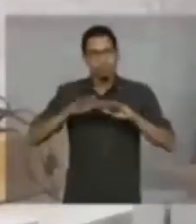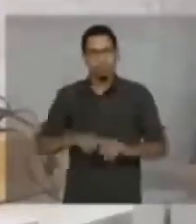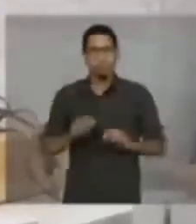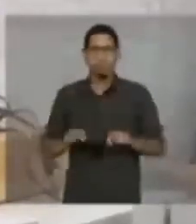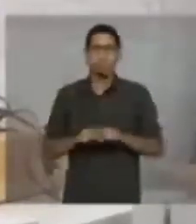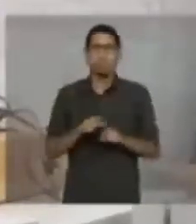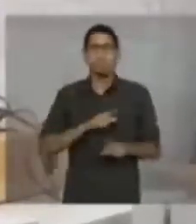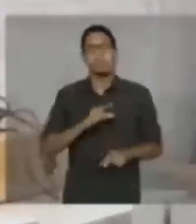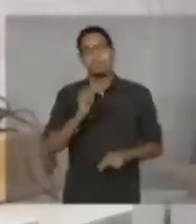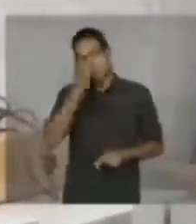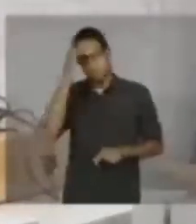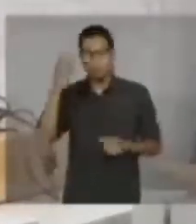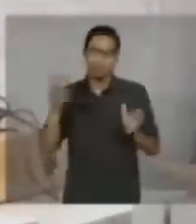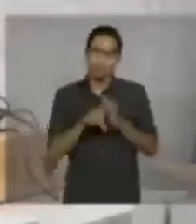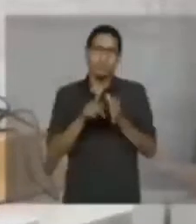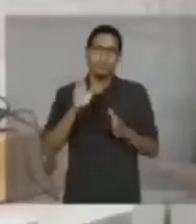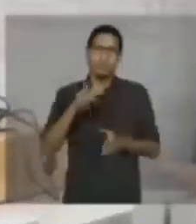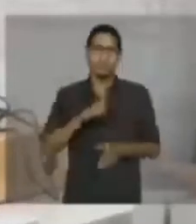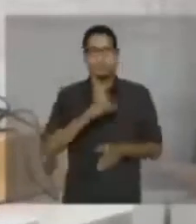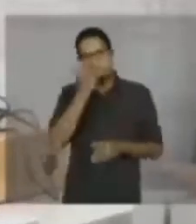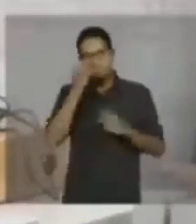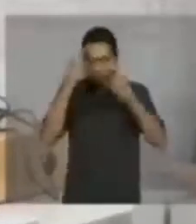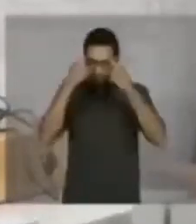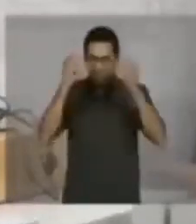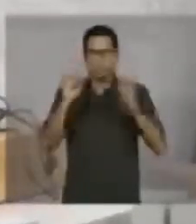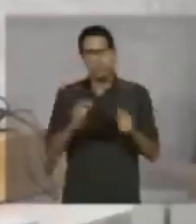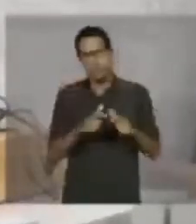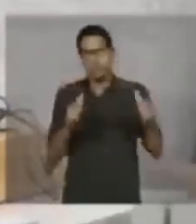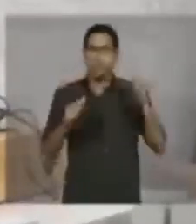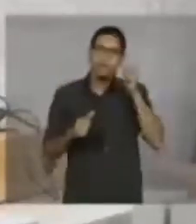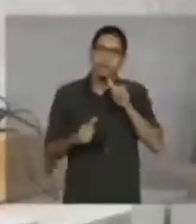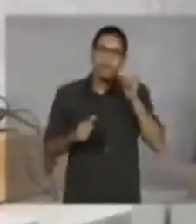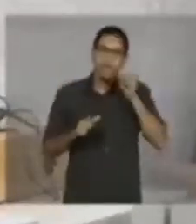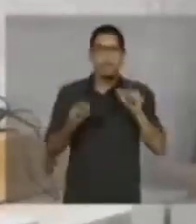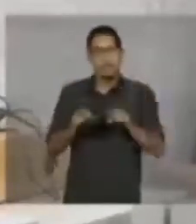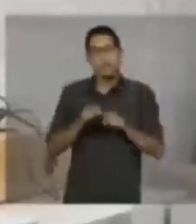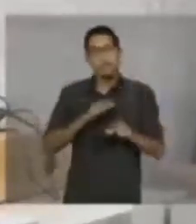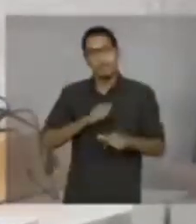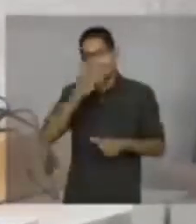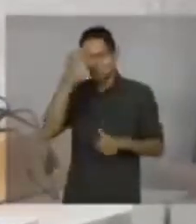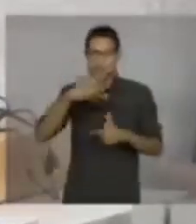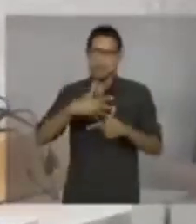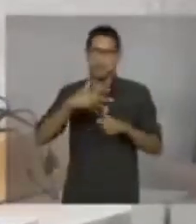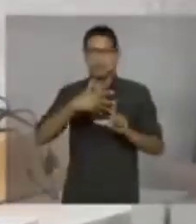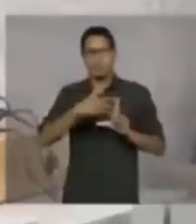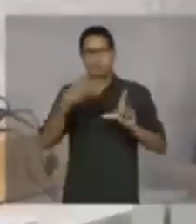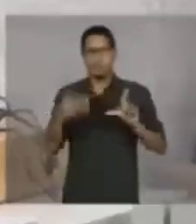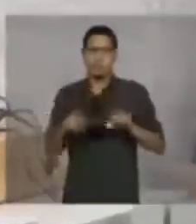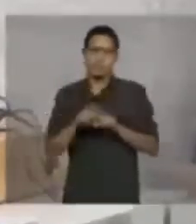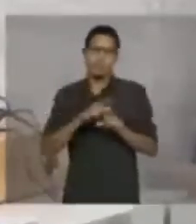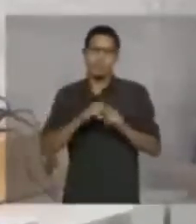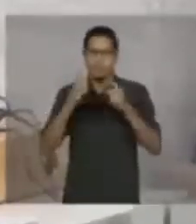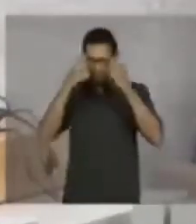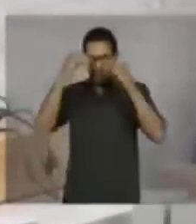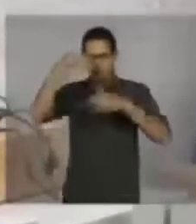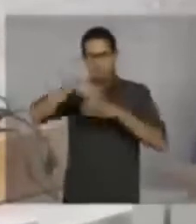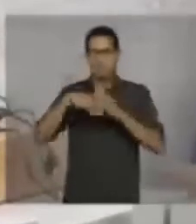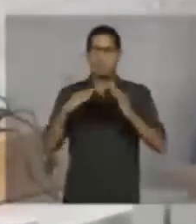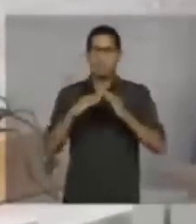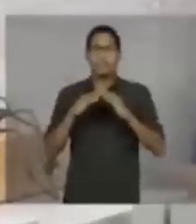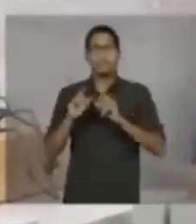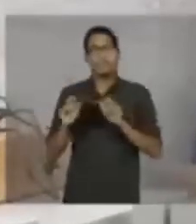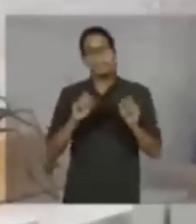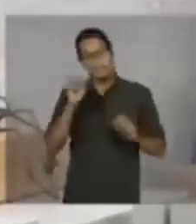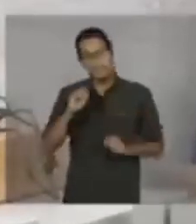pessoas vítimas de violência, especialmente mulheres e pessoas LGBT que são vítimas de violência dentro da própria